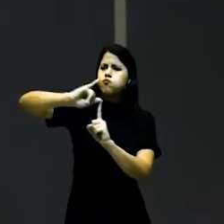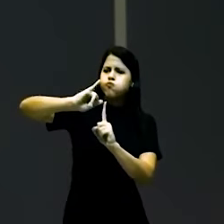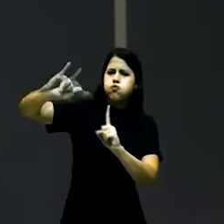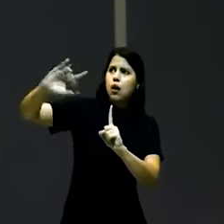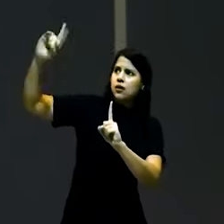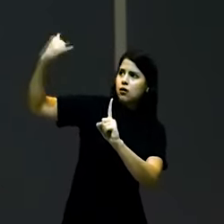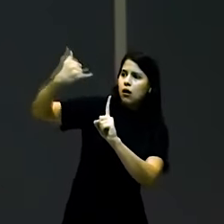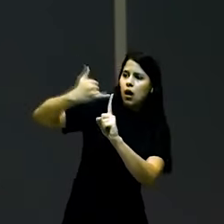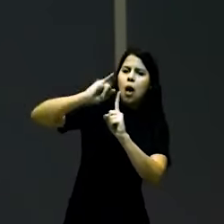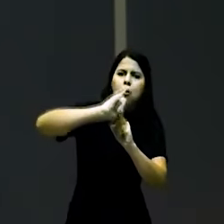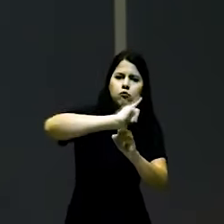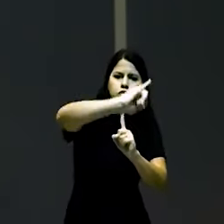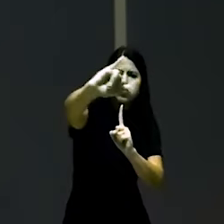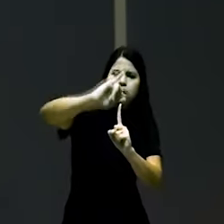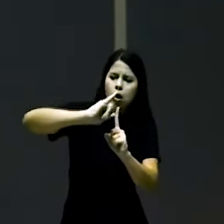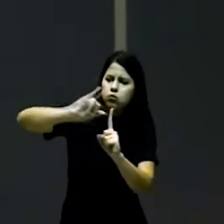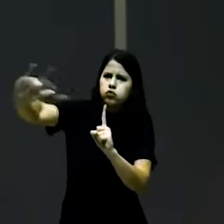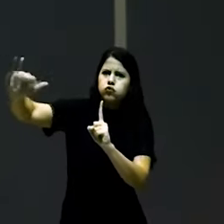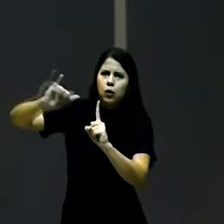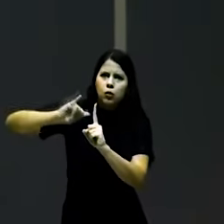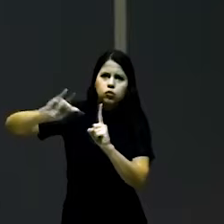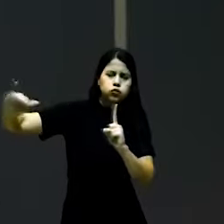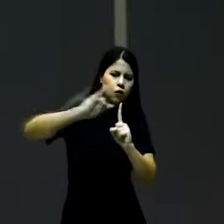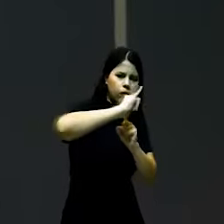Deus, um profeta.